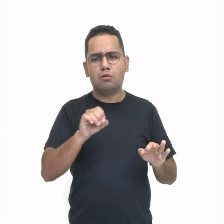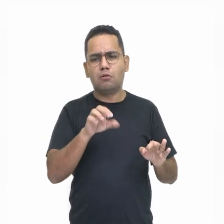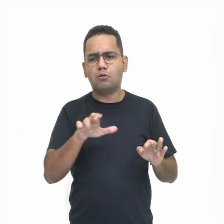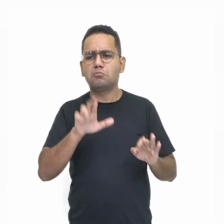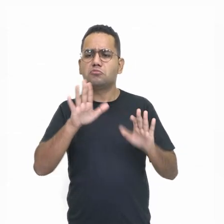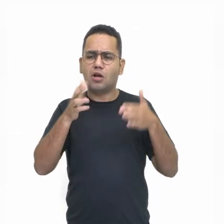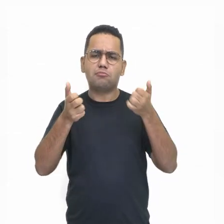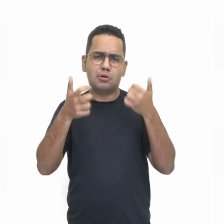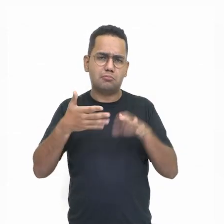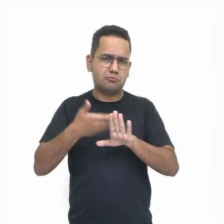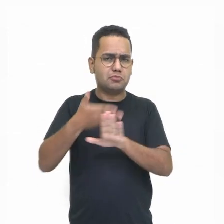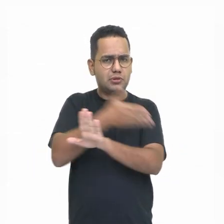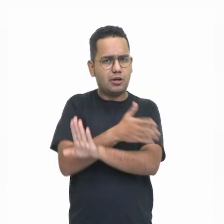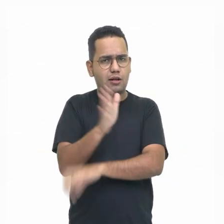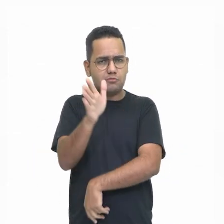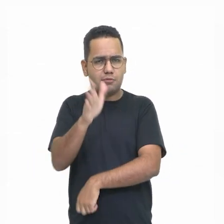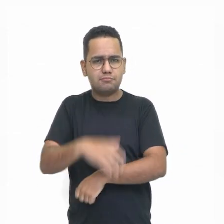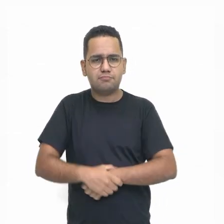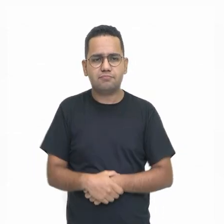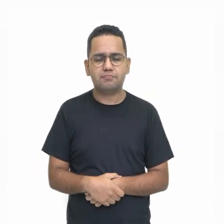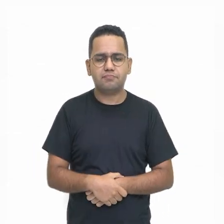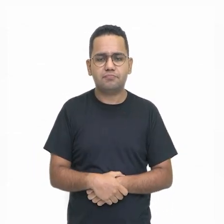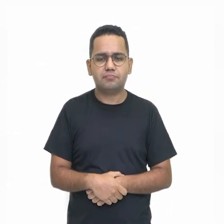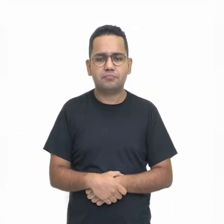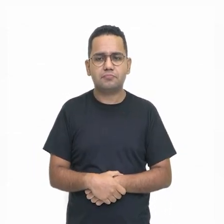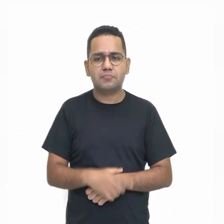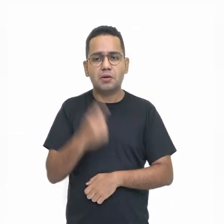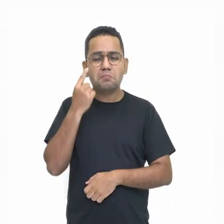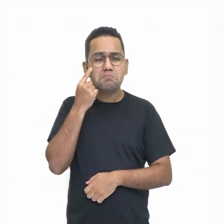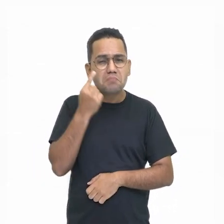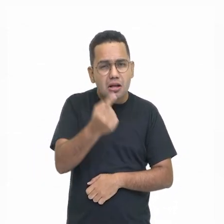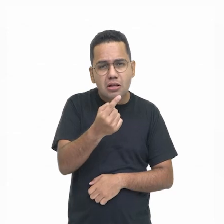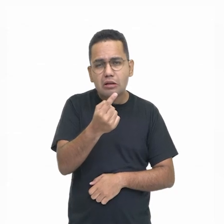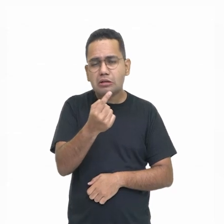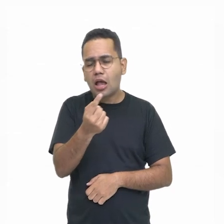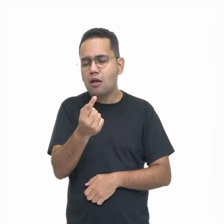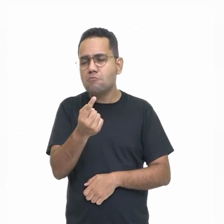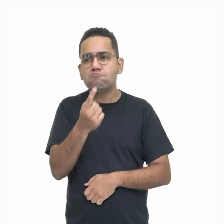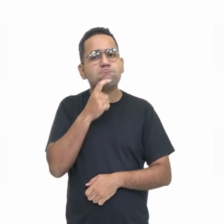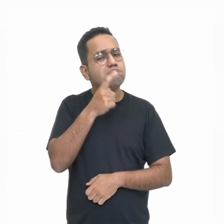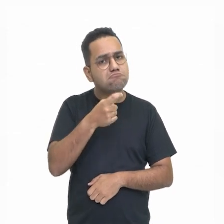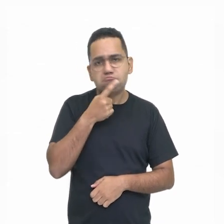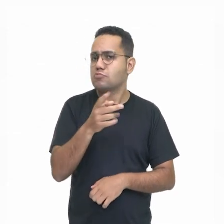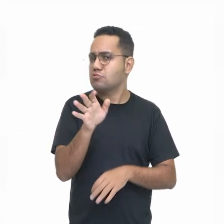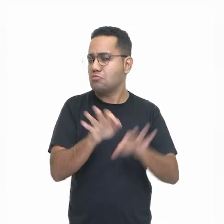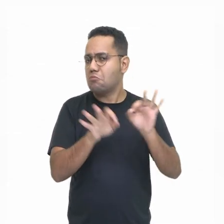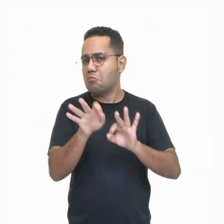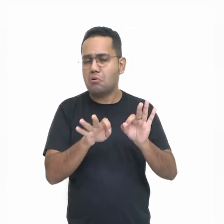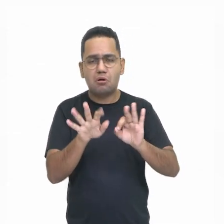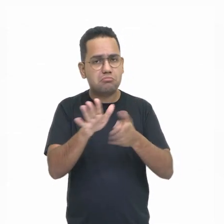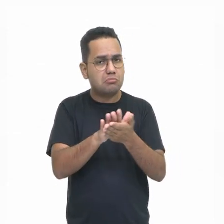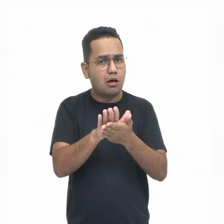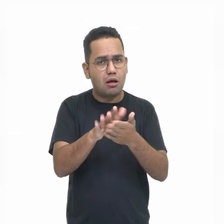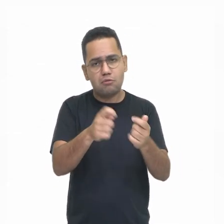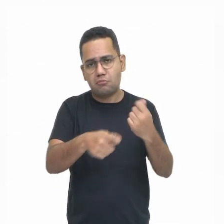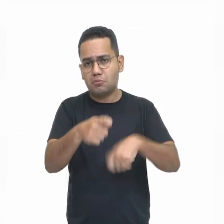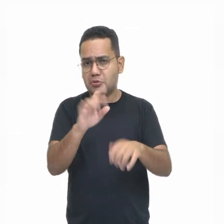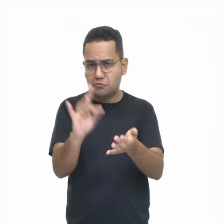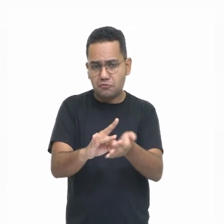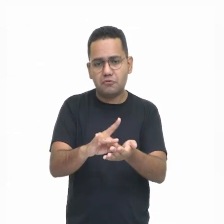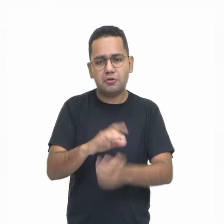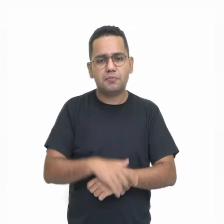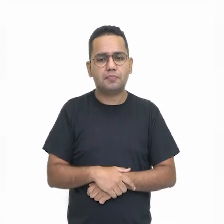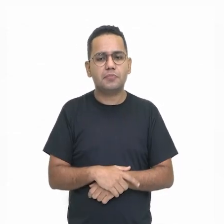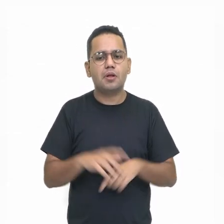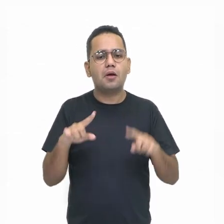conversou um pouco. Né? Então, no entanto, esse plano não conseguiu controlar a inflação de maneira efetiva e a recessão econômica causada